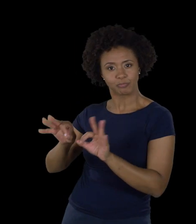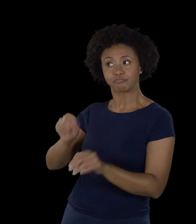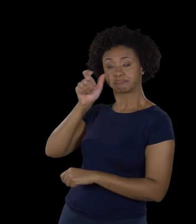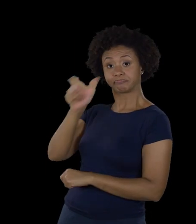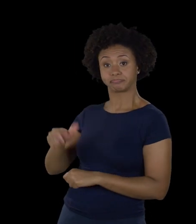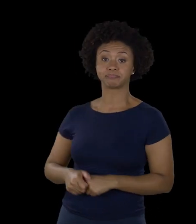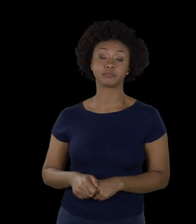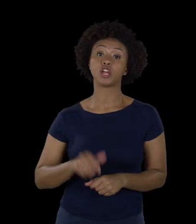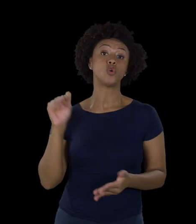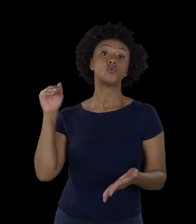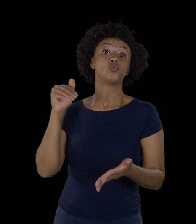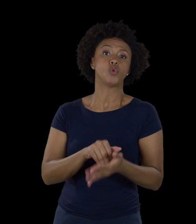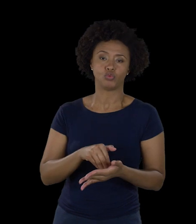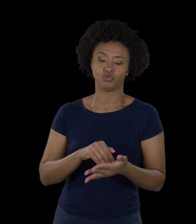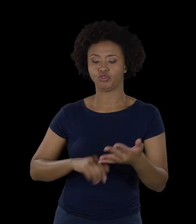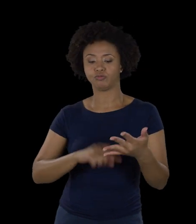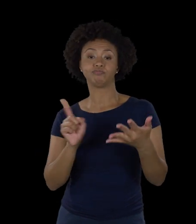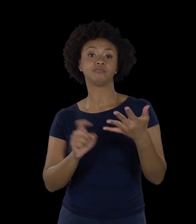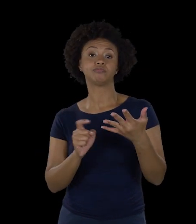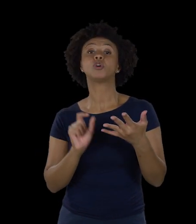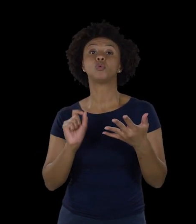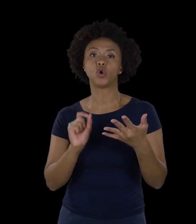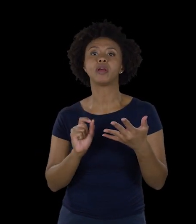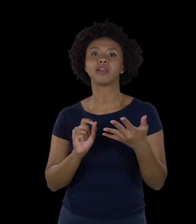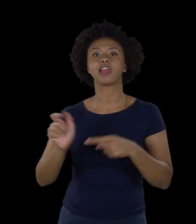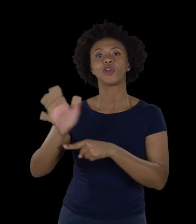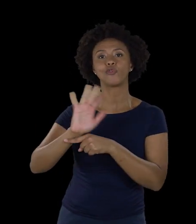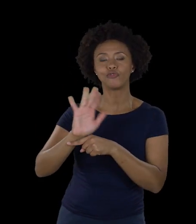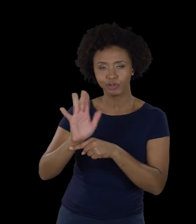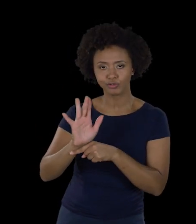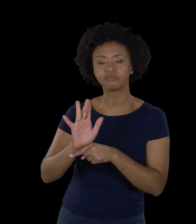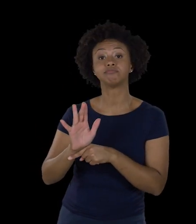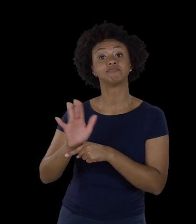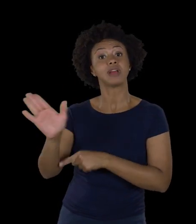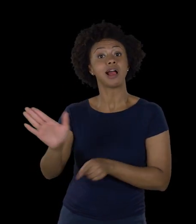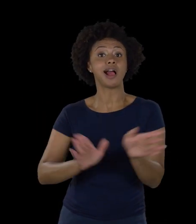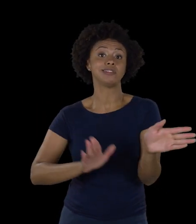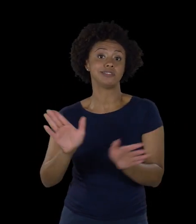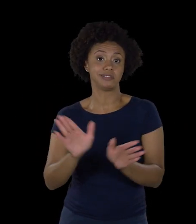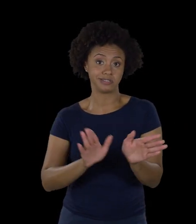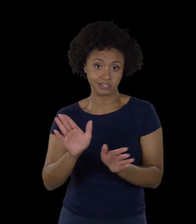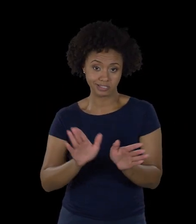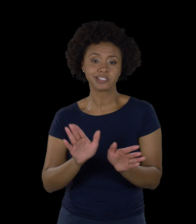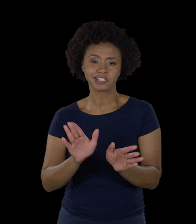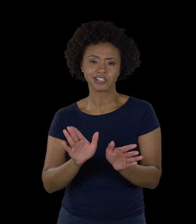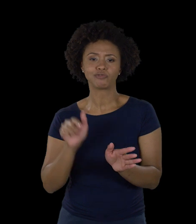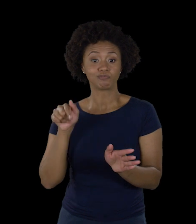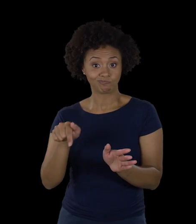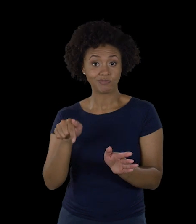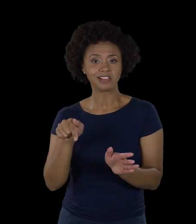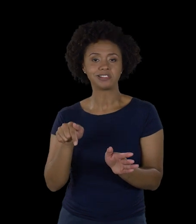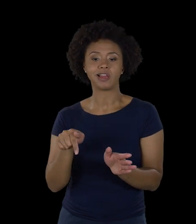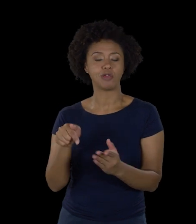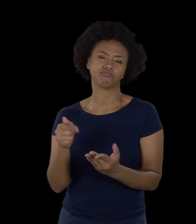a gente tem um último produto, que é um livro num formato acessível, que chama Daisy. É um arquivo, um programa que você